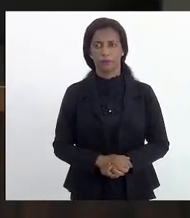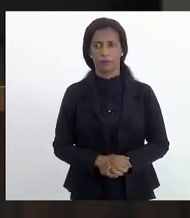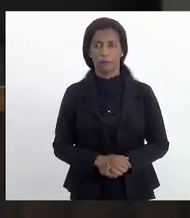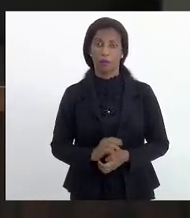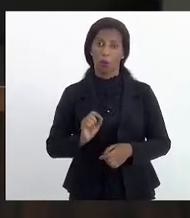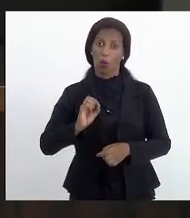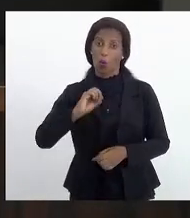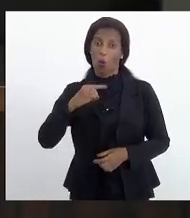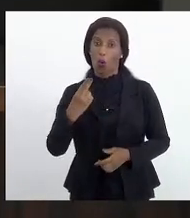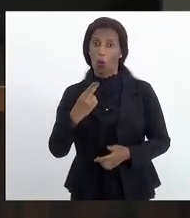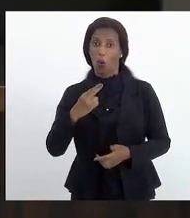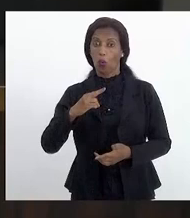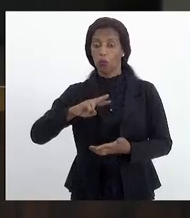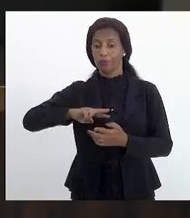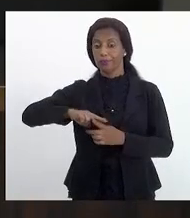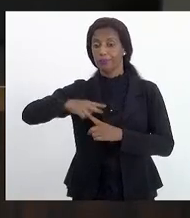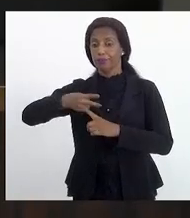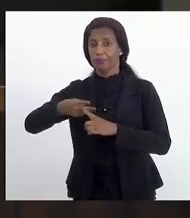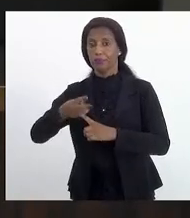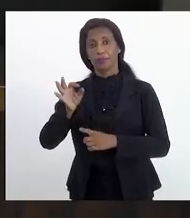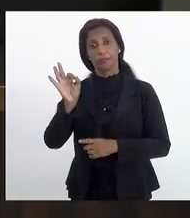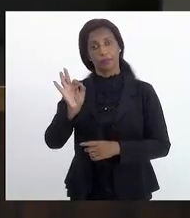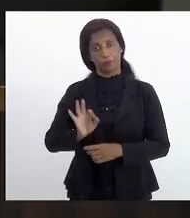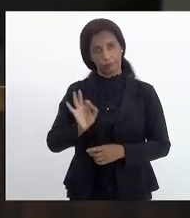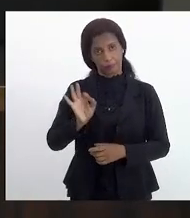Ou aumentar o percentual. Então,